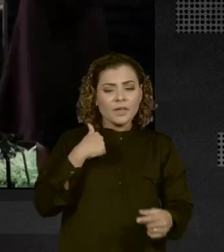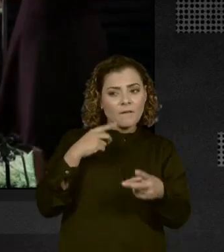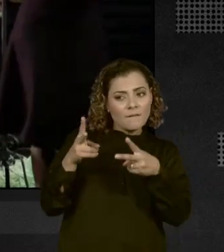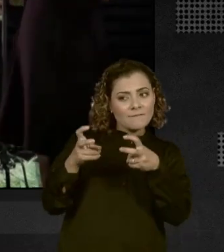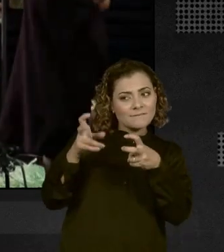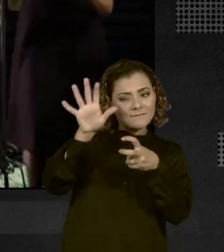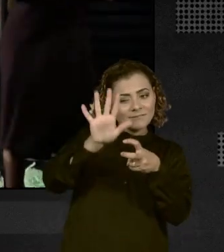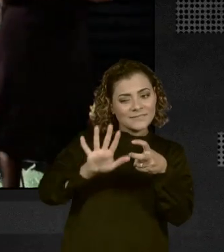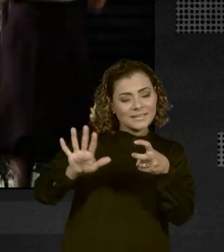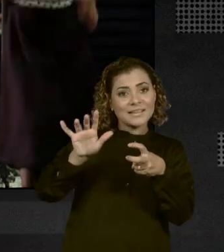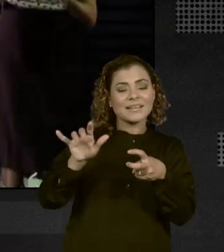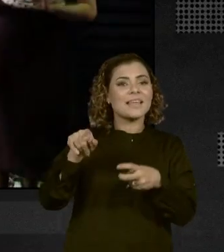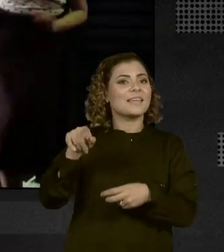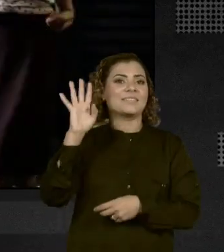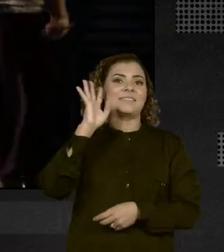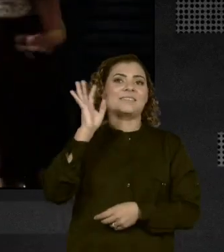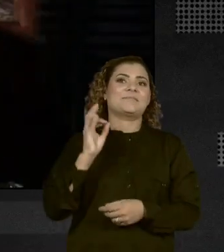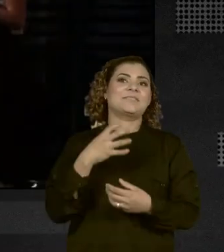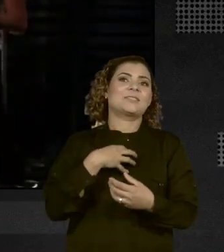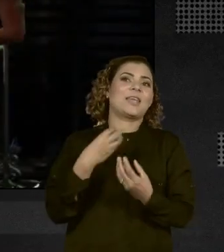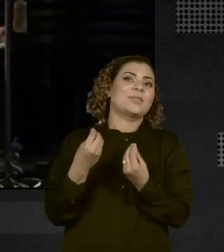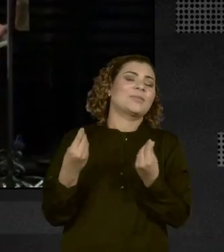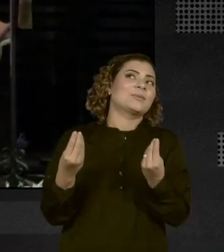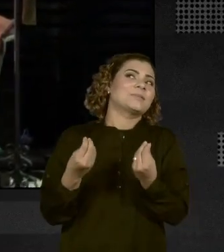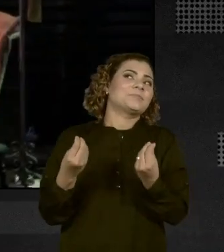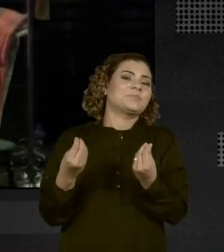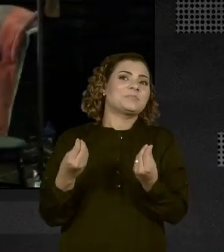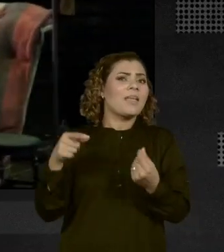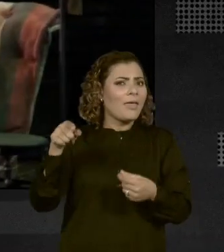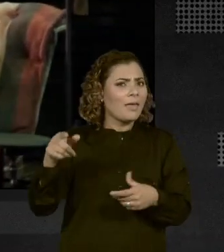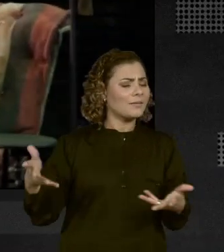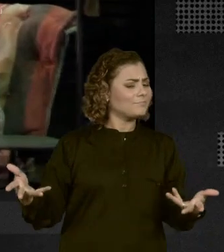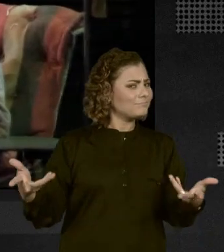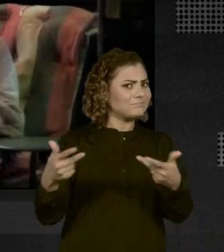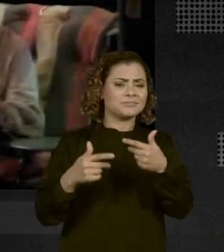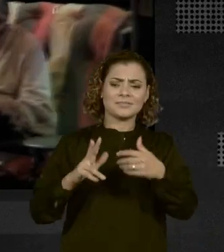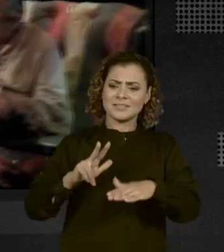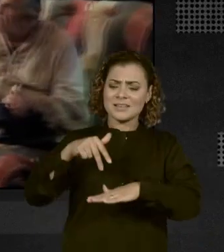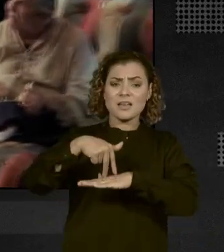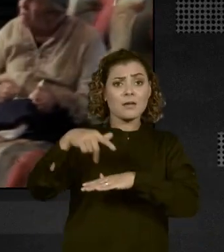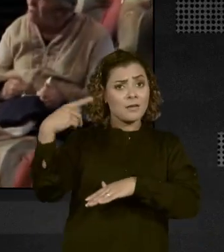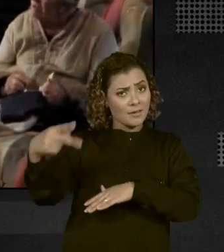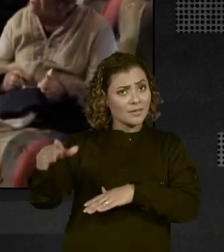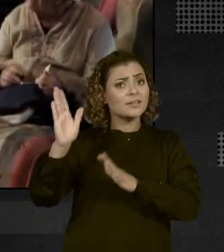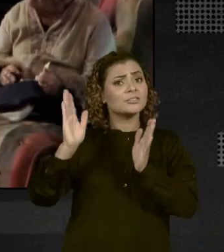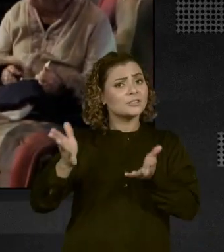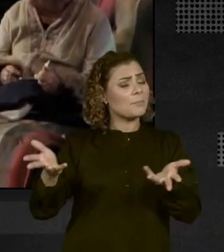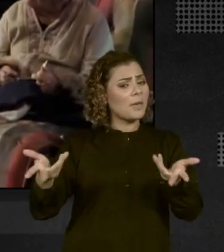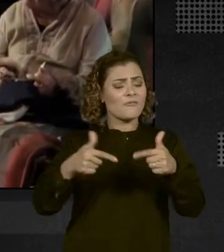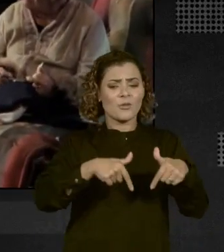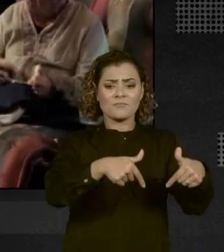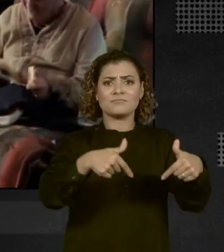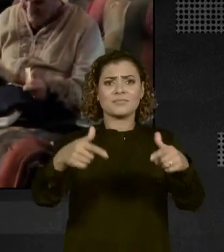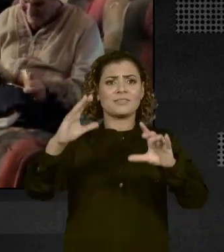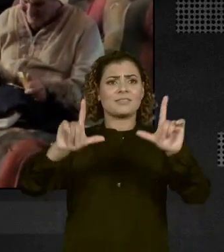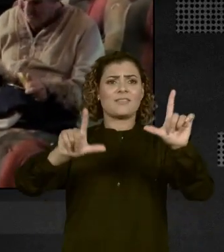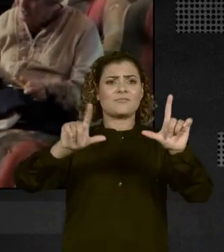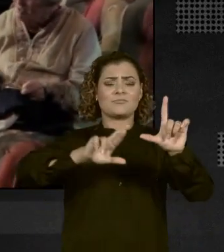Eu sou um ator, assim, de televisão, eu fiquei olhando